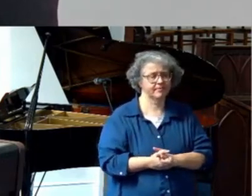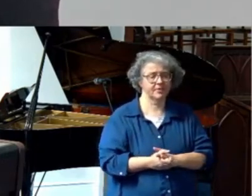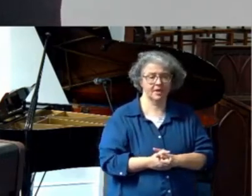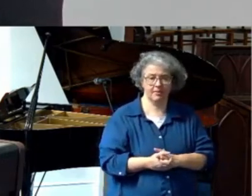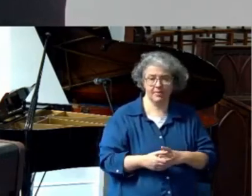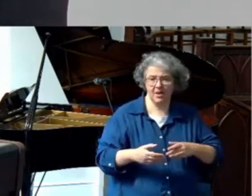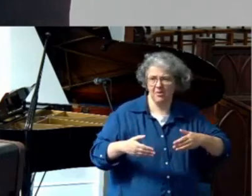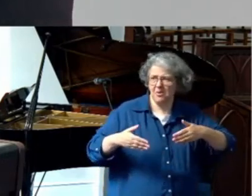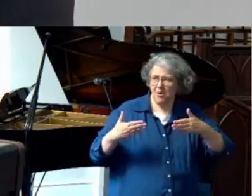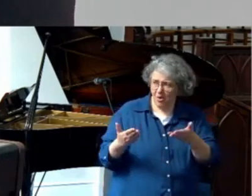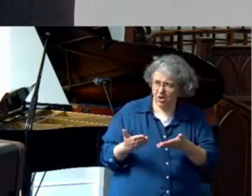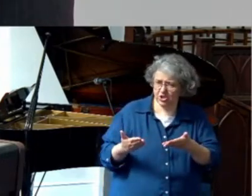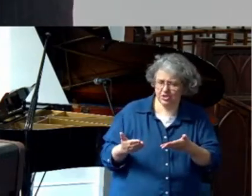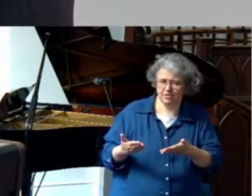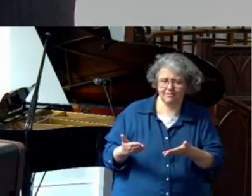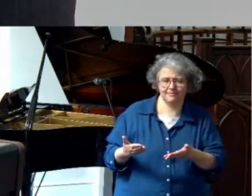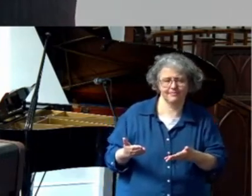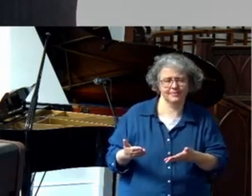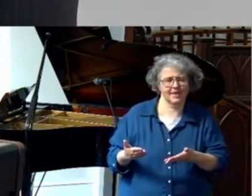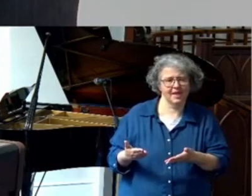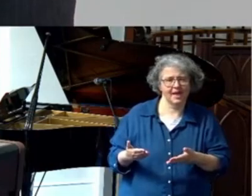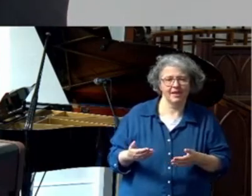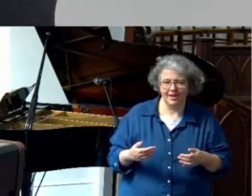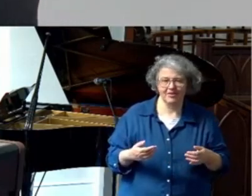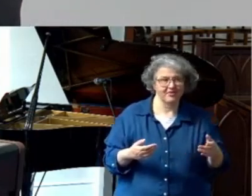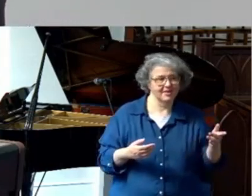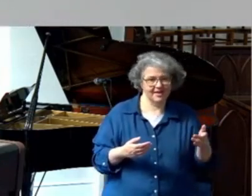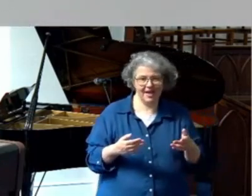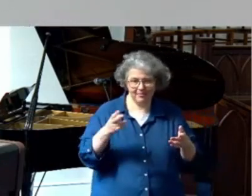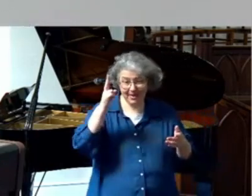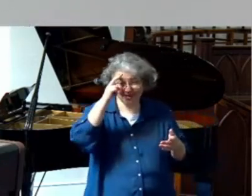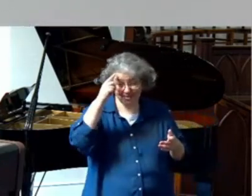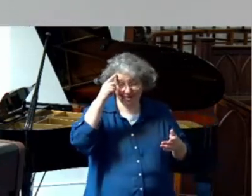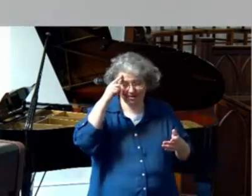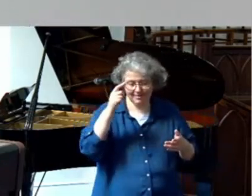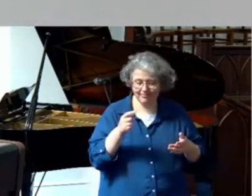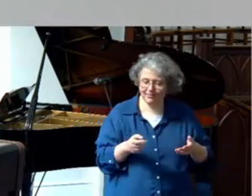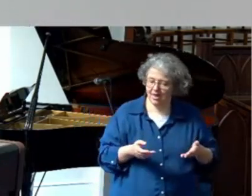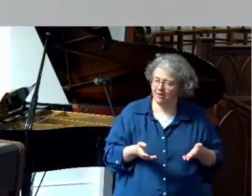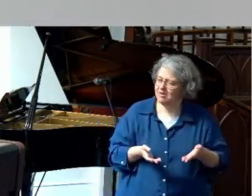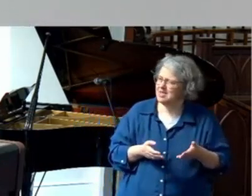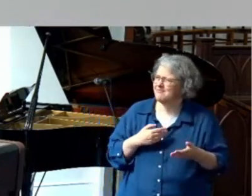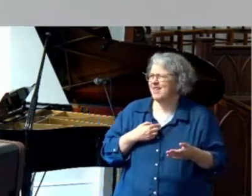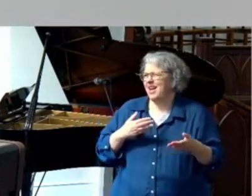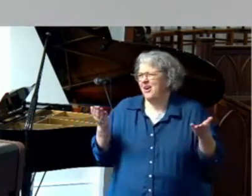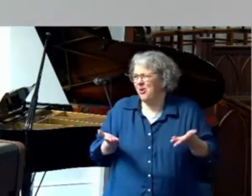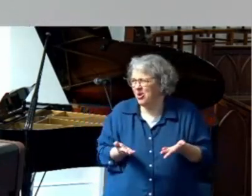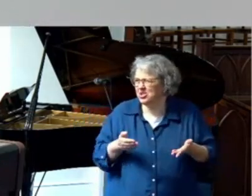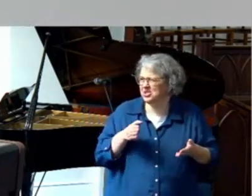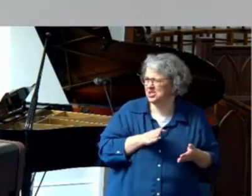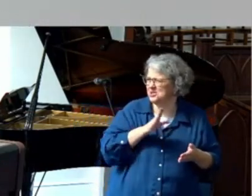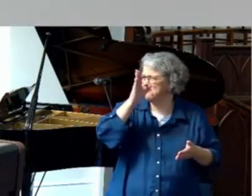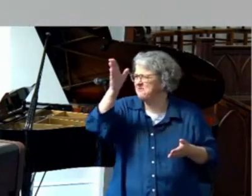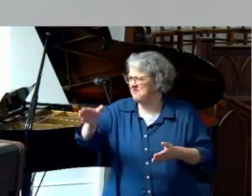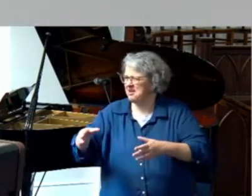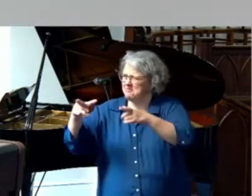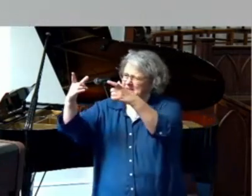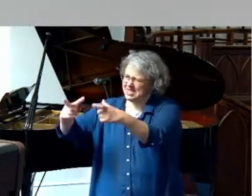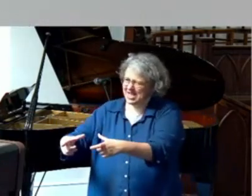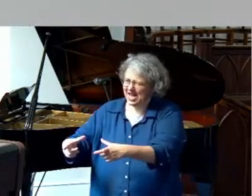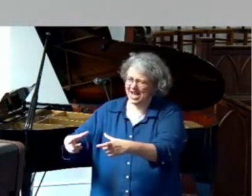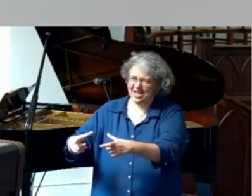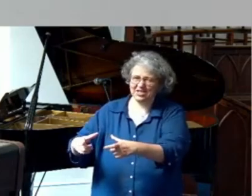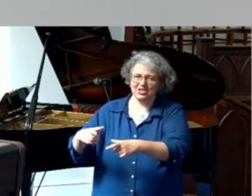a cidade tal e lá passaremos um ano e faremos negócio e teremos lucros. Mas se